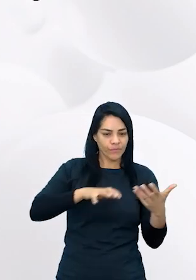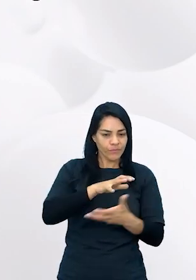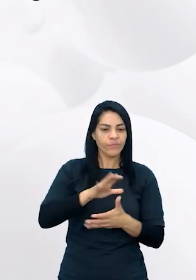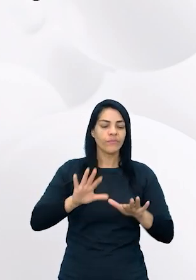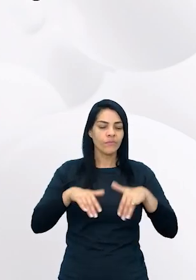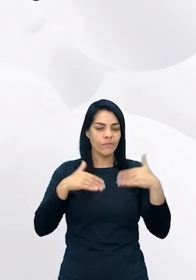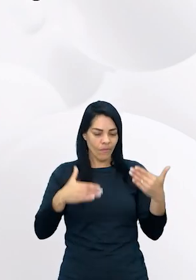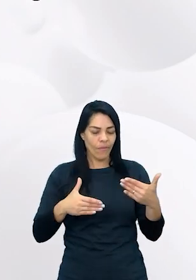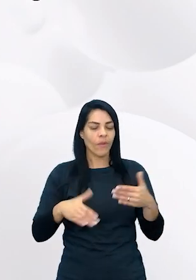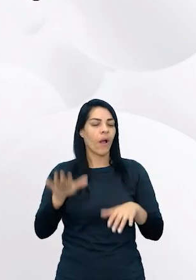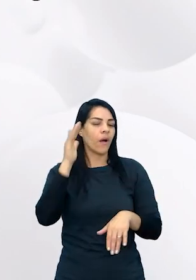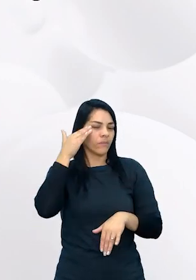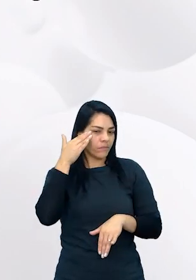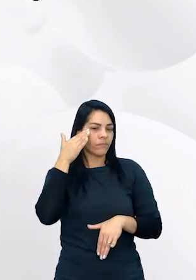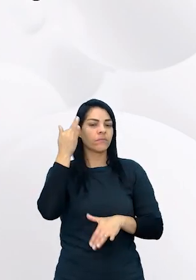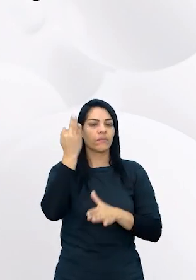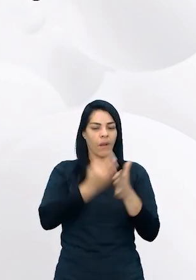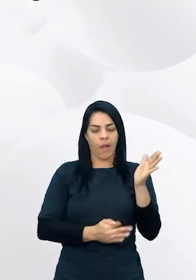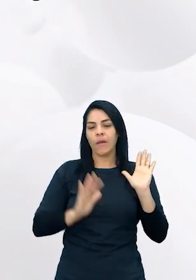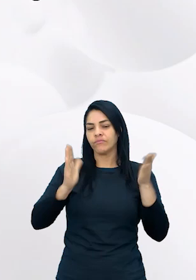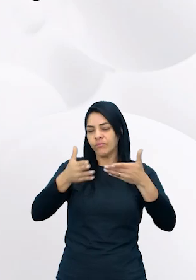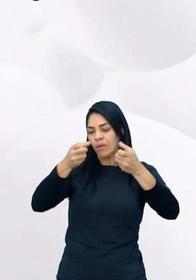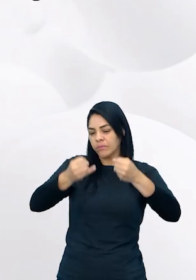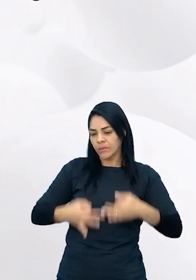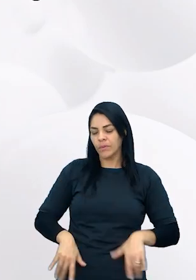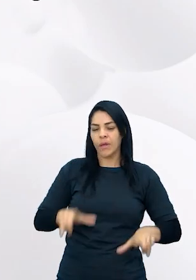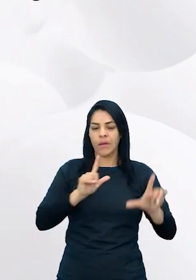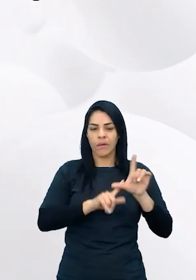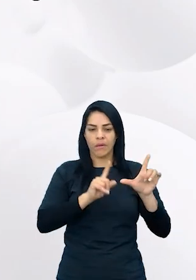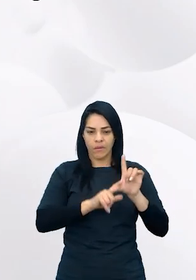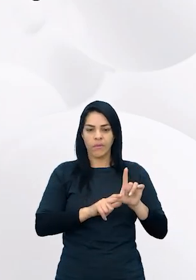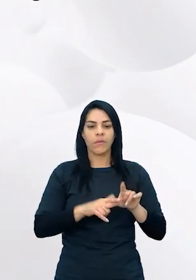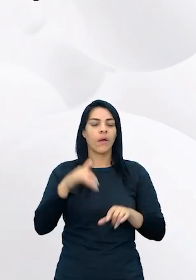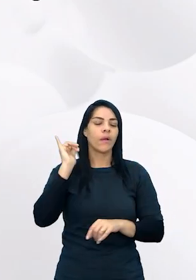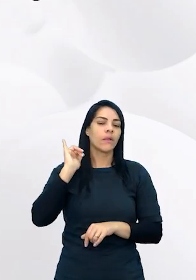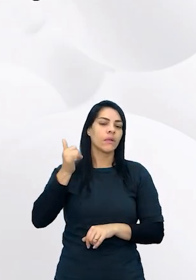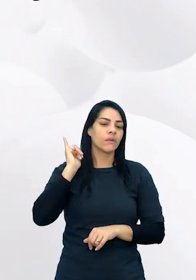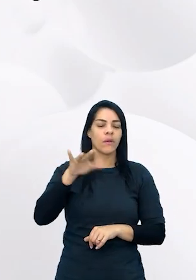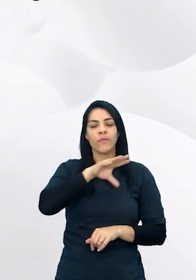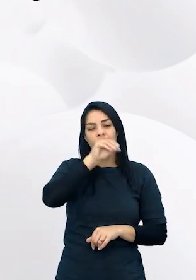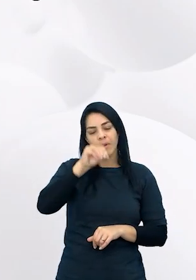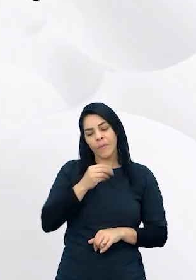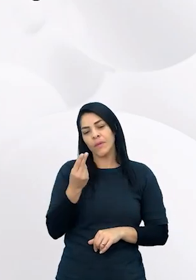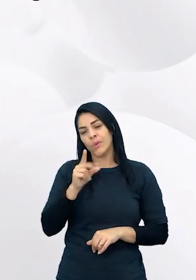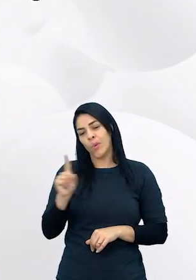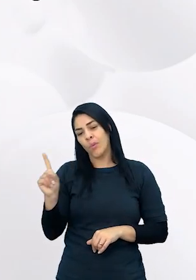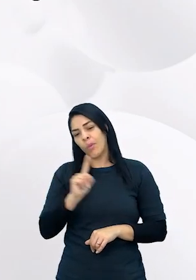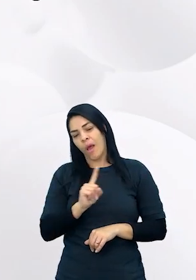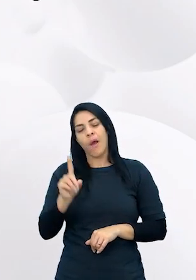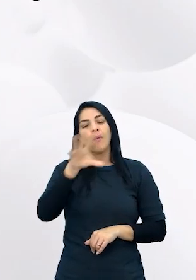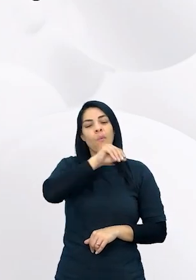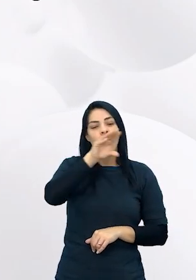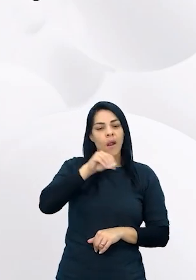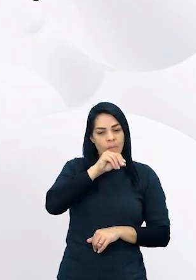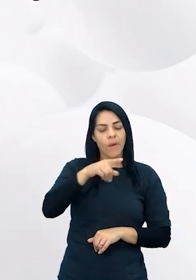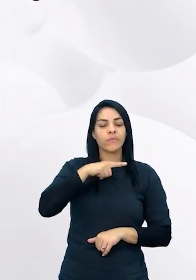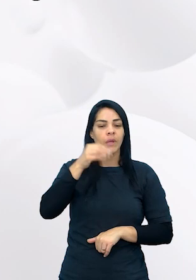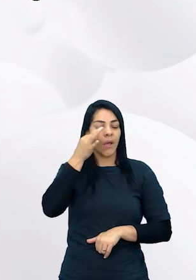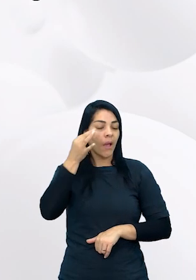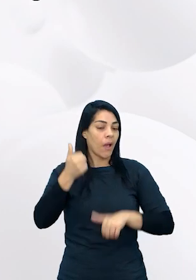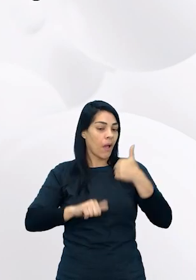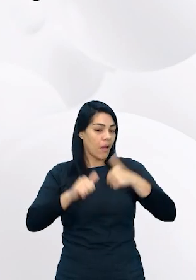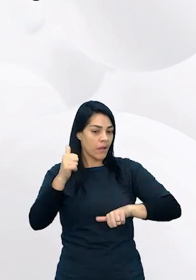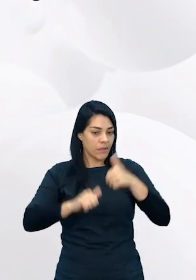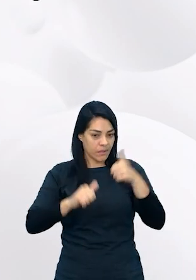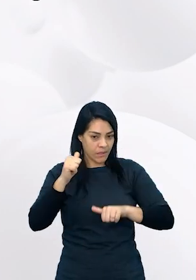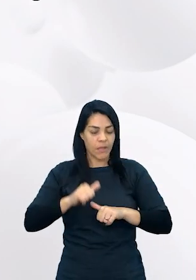compreensão de textos, que você estava mencionando aí, dos letramentos narrativos, sejam verbais ou não verbais, requer análise e interpretação das